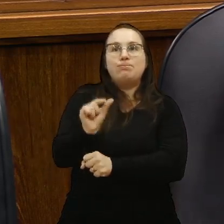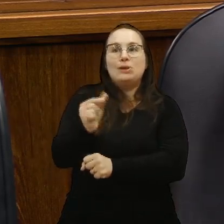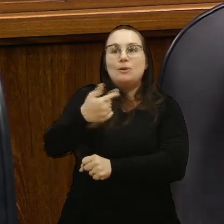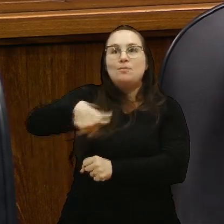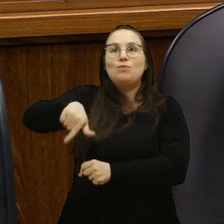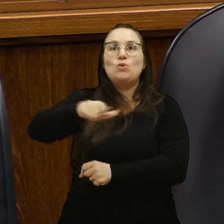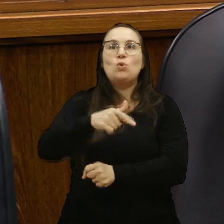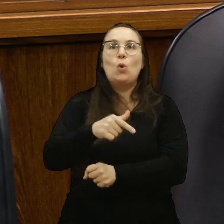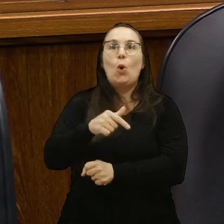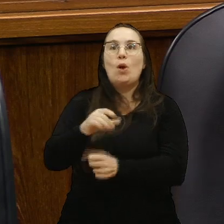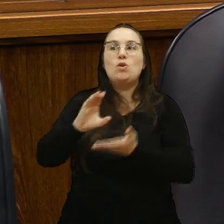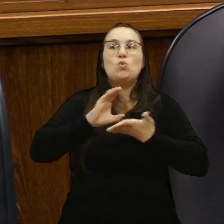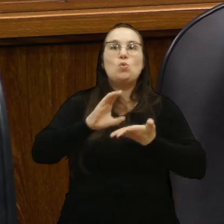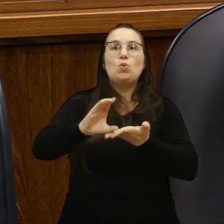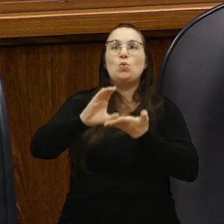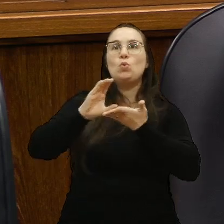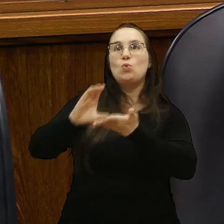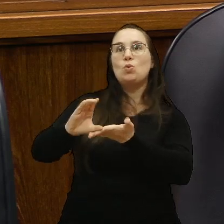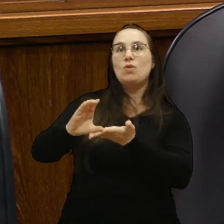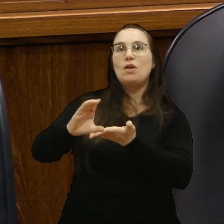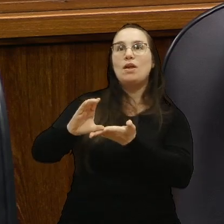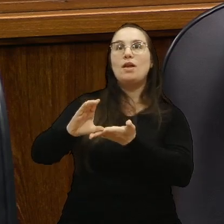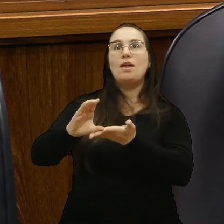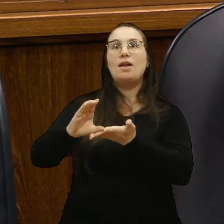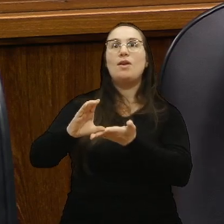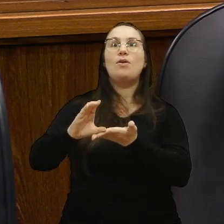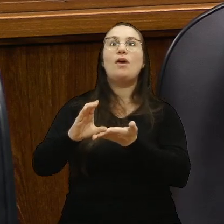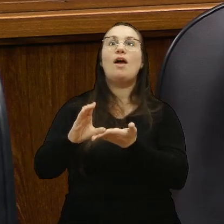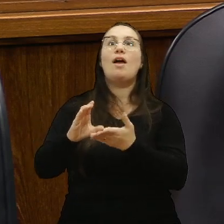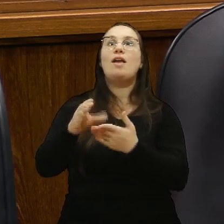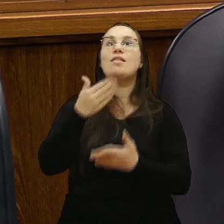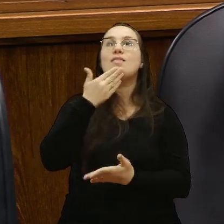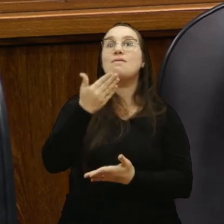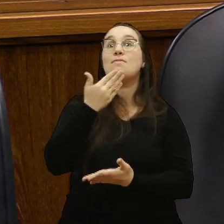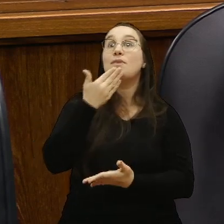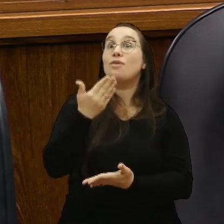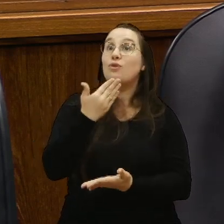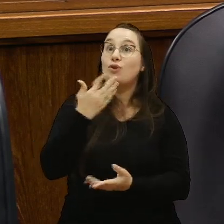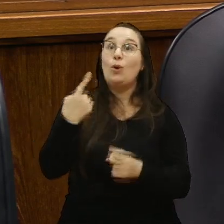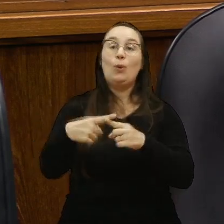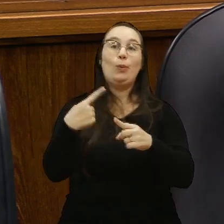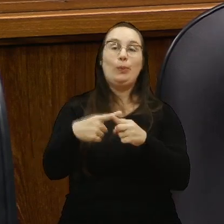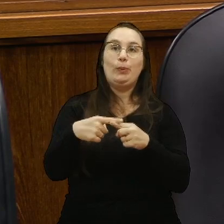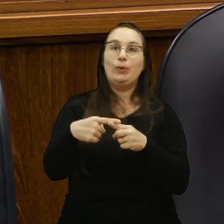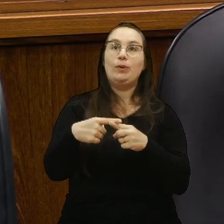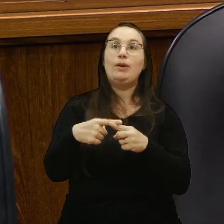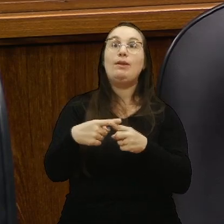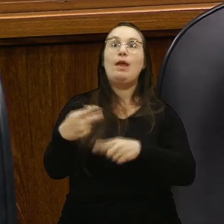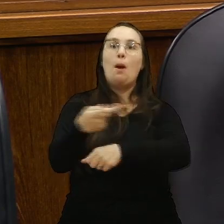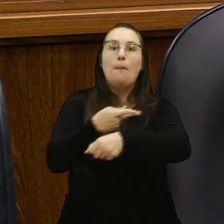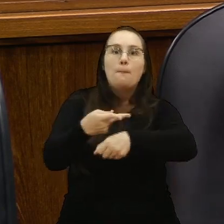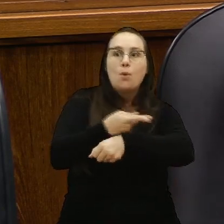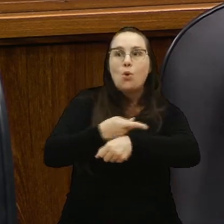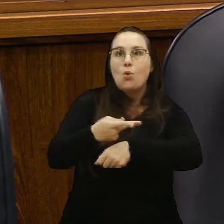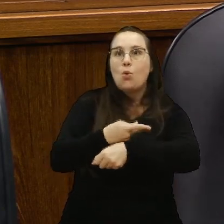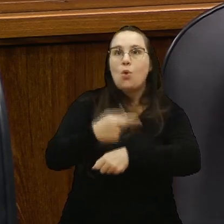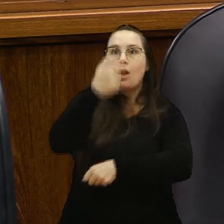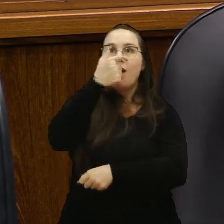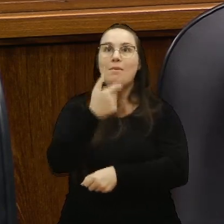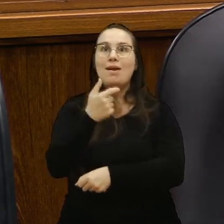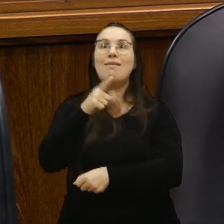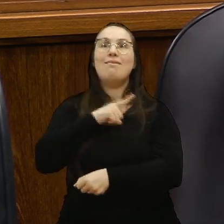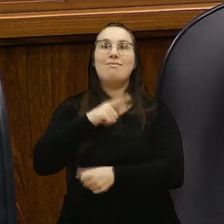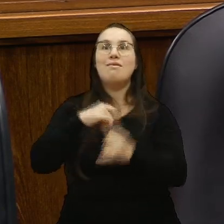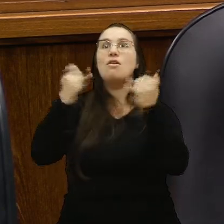ao conselho, a essa solicitação, que as pessoas tenham que nos procurar para conseguir ter